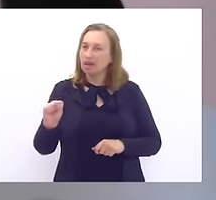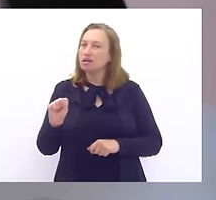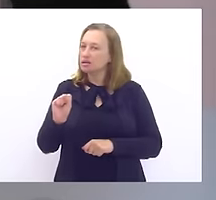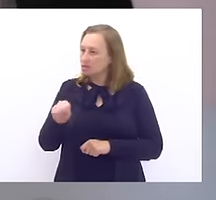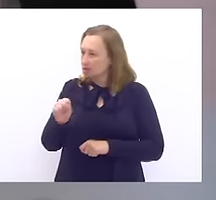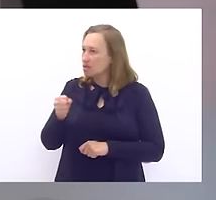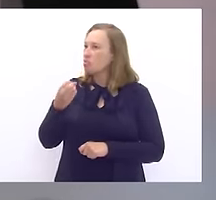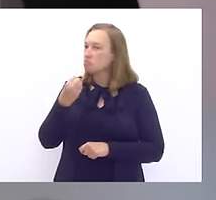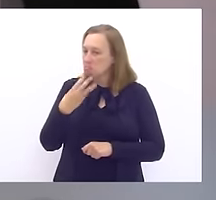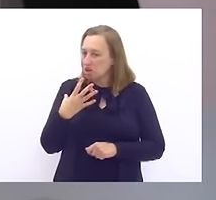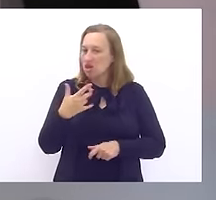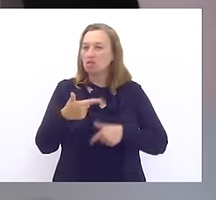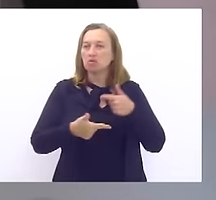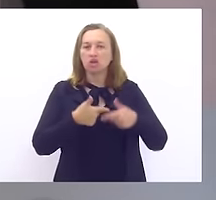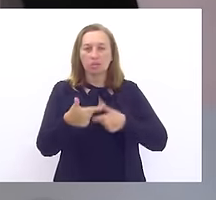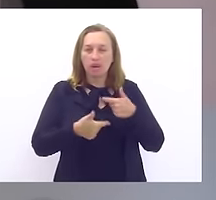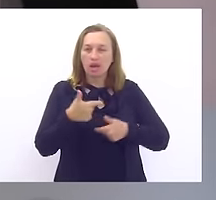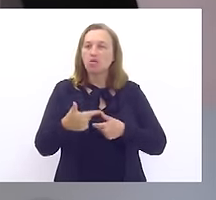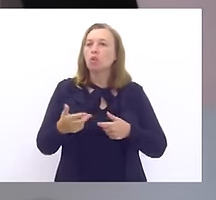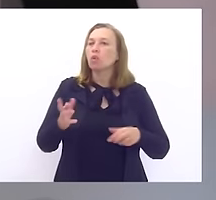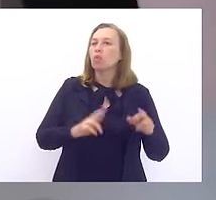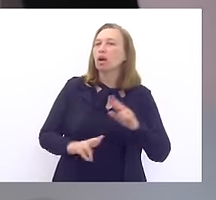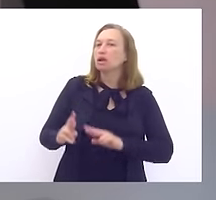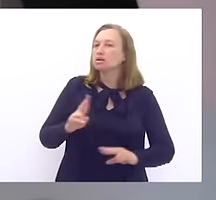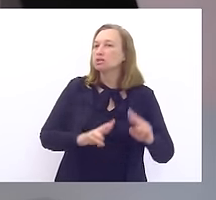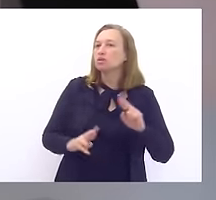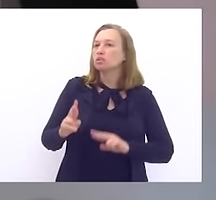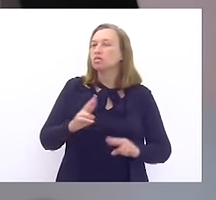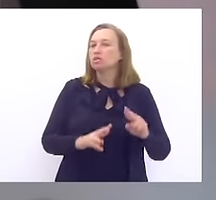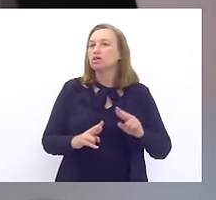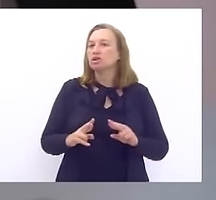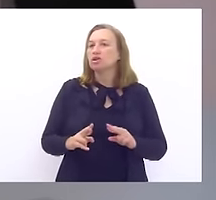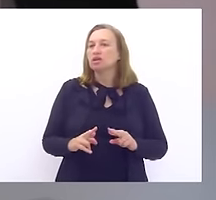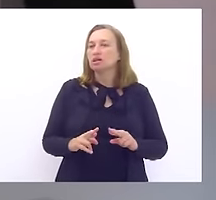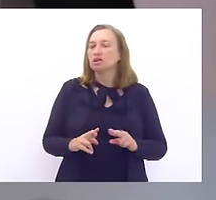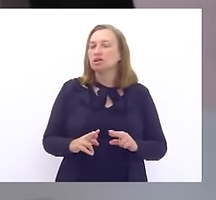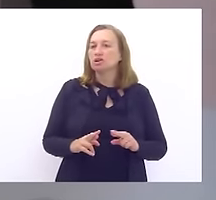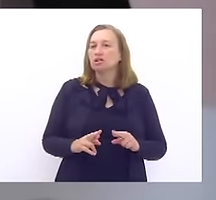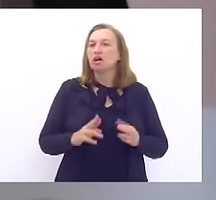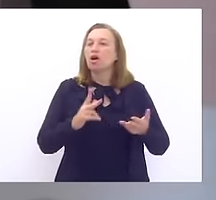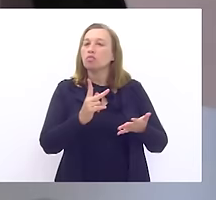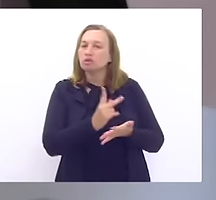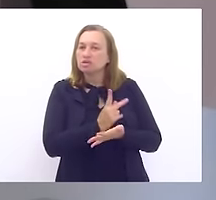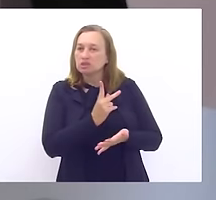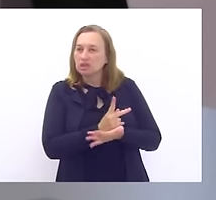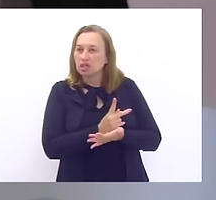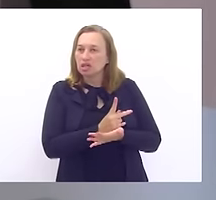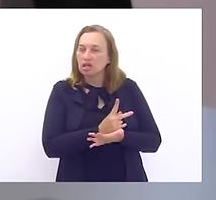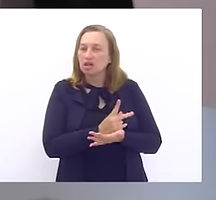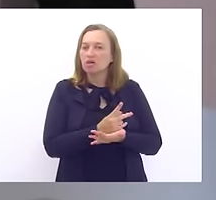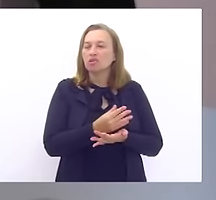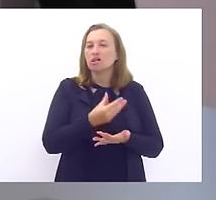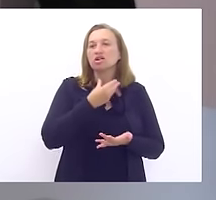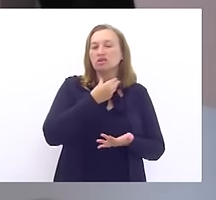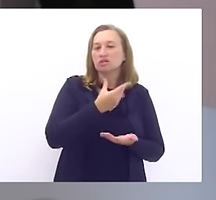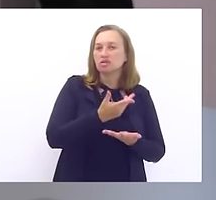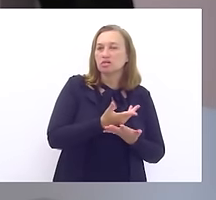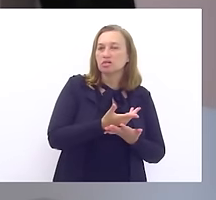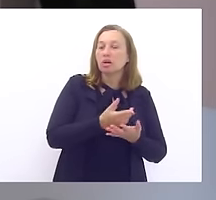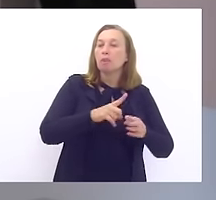funcionam bem com relação principalmente é a fraude do ICMS Esse é o papel principal